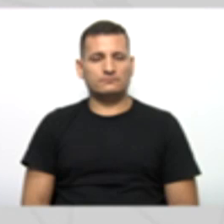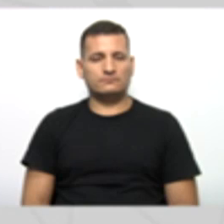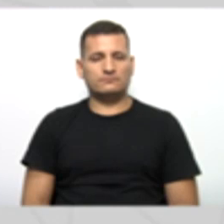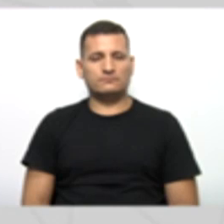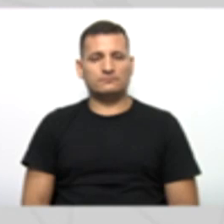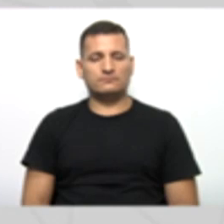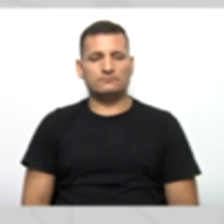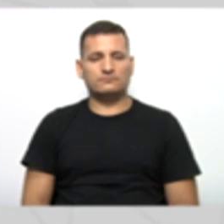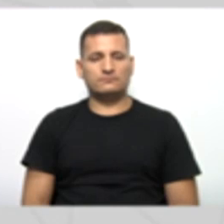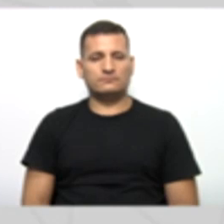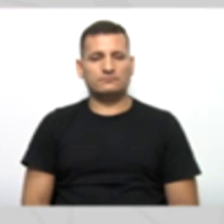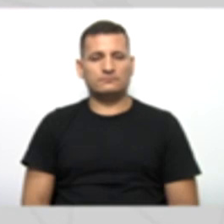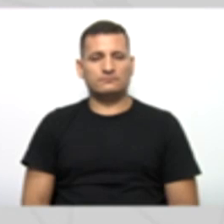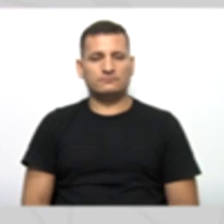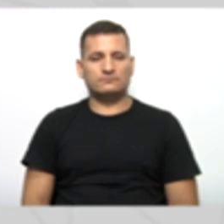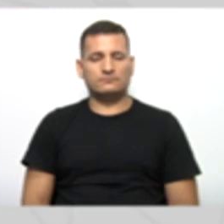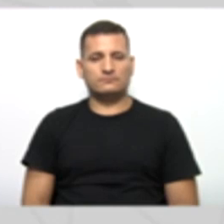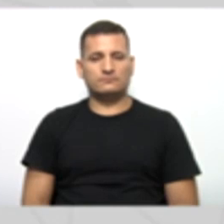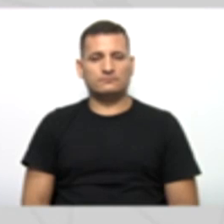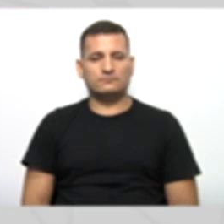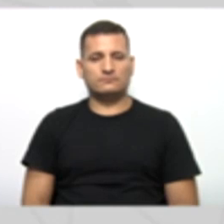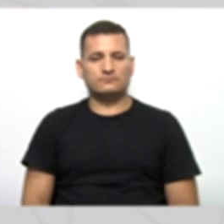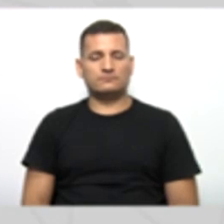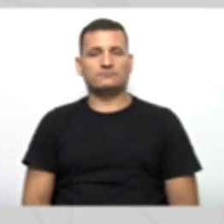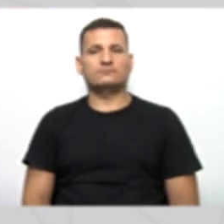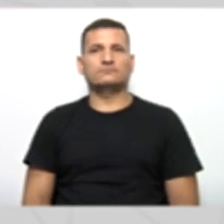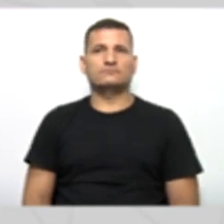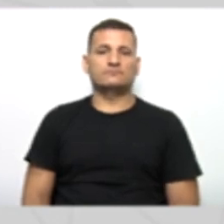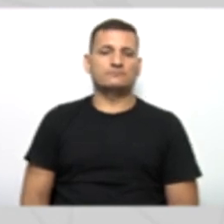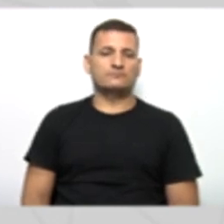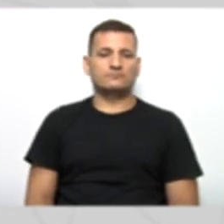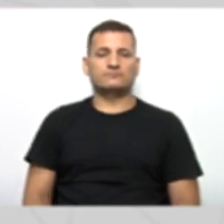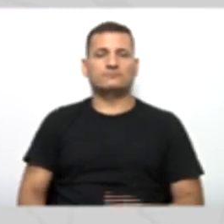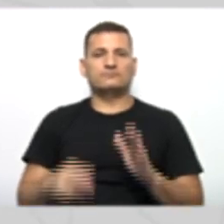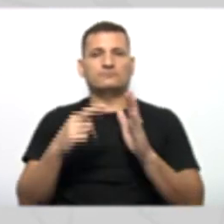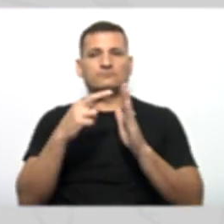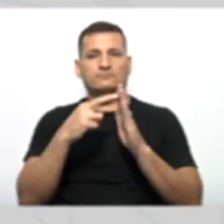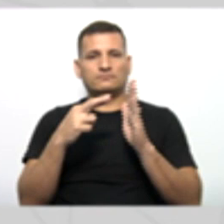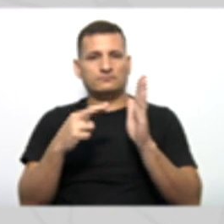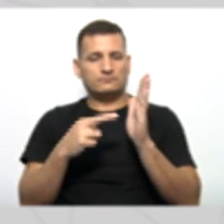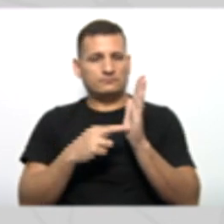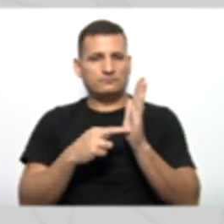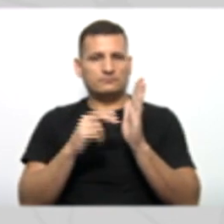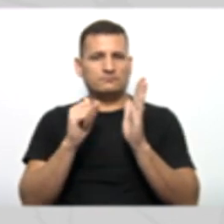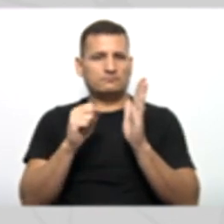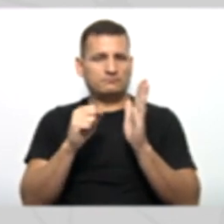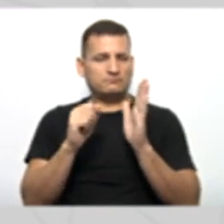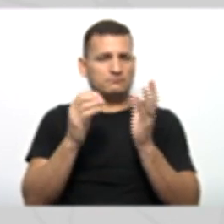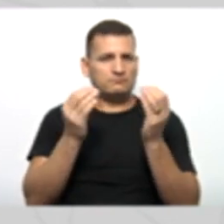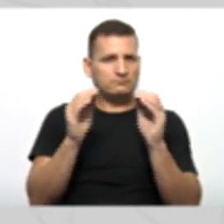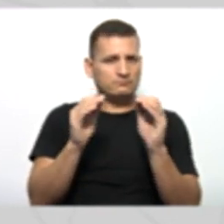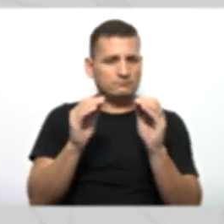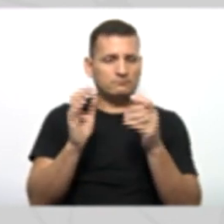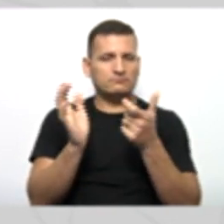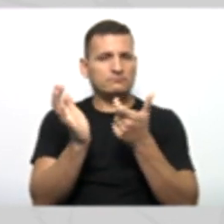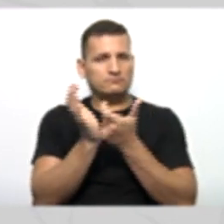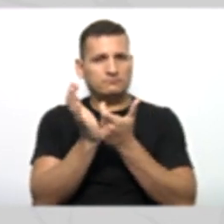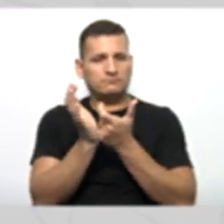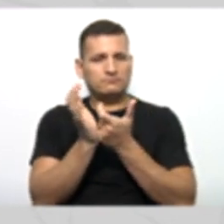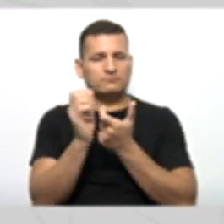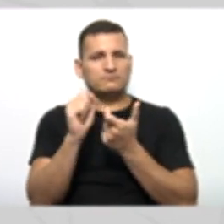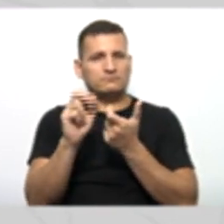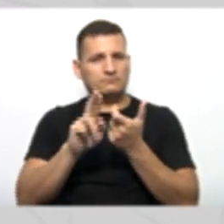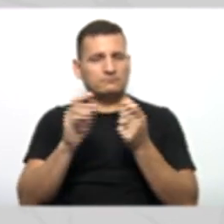quê? Vejam bem, ó, regras. Poderia utilizar? Classe.